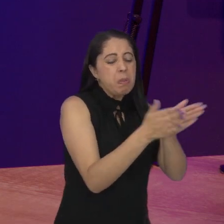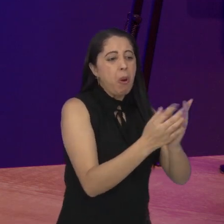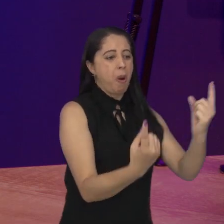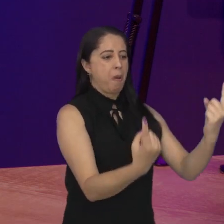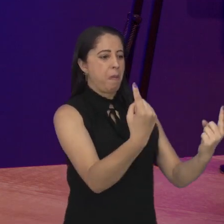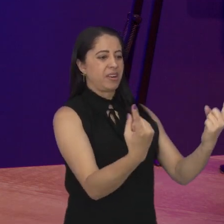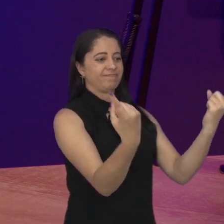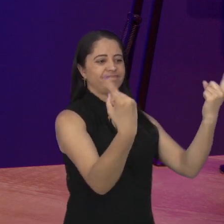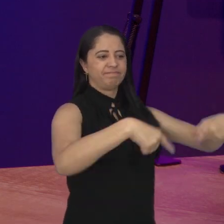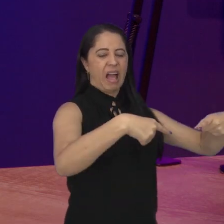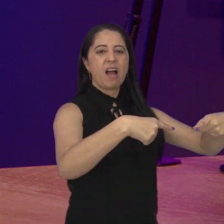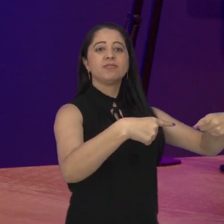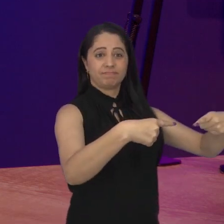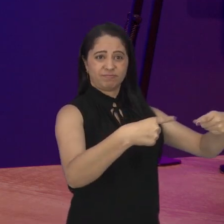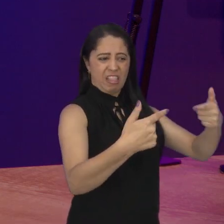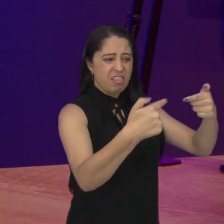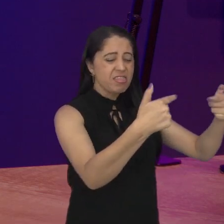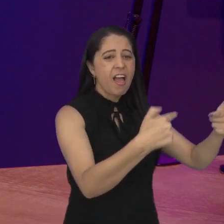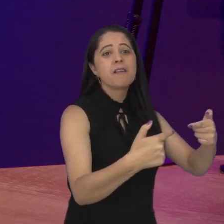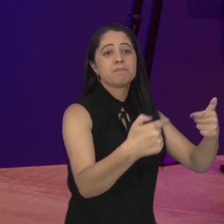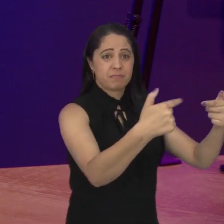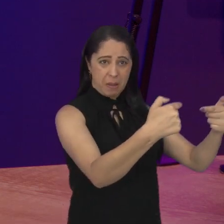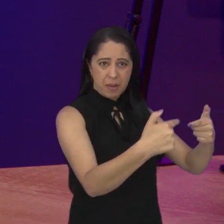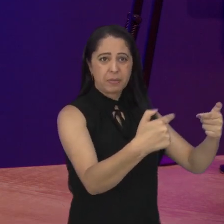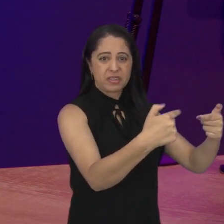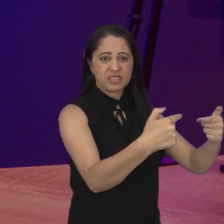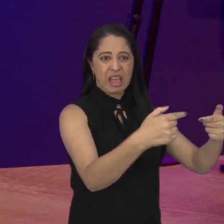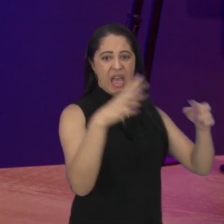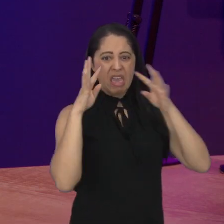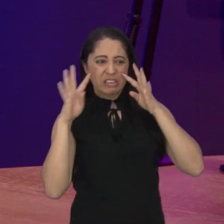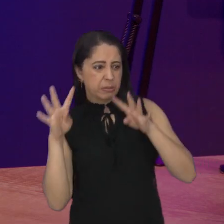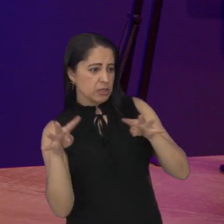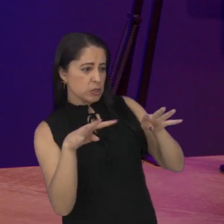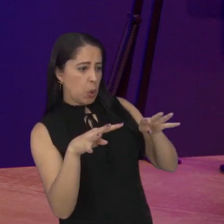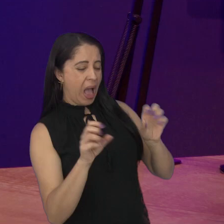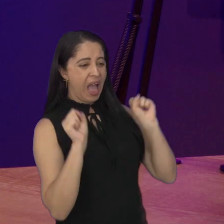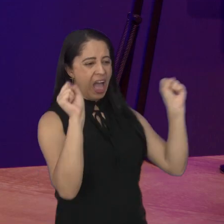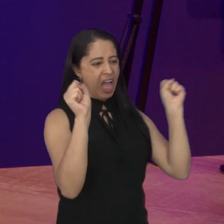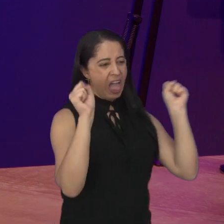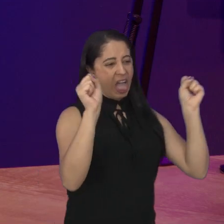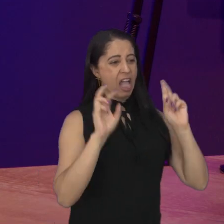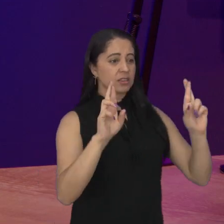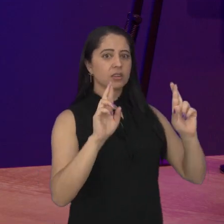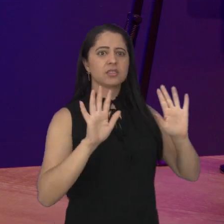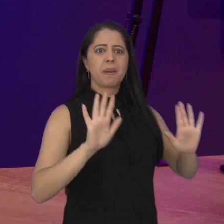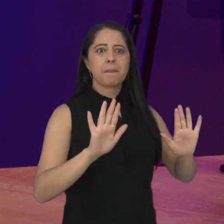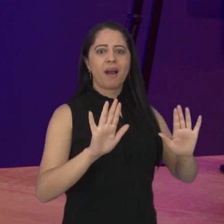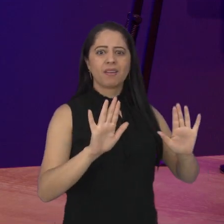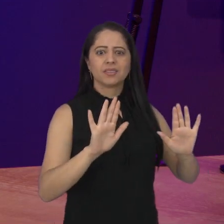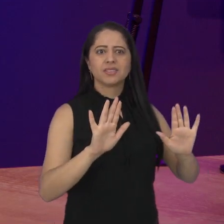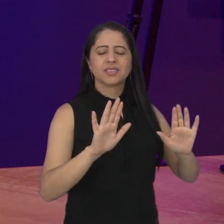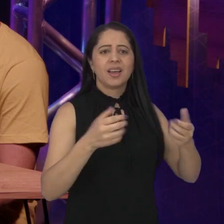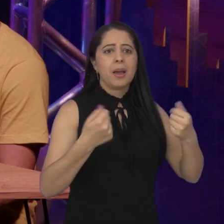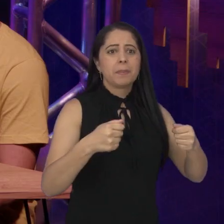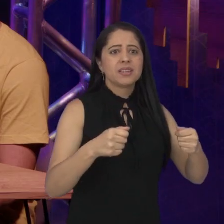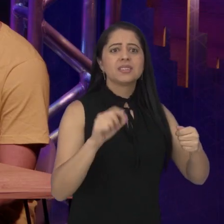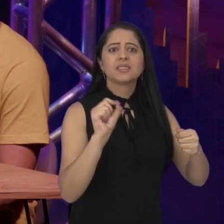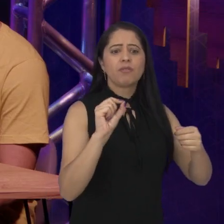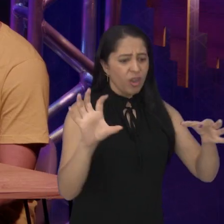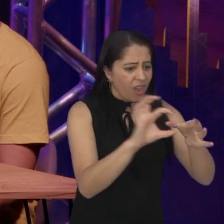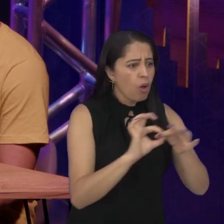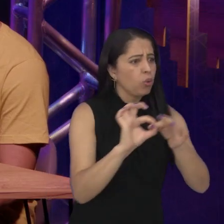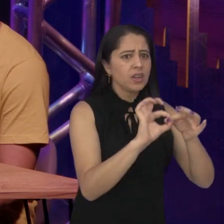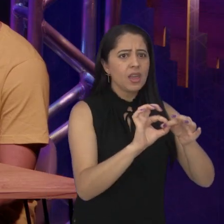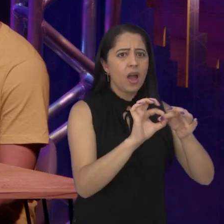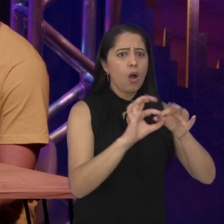pessoas, né, dos distritos, né, vão torcer por aqueles candidatos e vão torcer pelo seu distrito, quando na verdade todo mundo